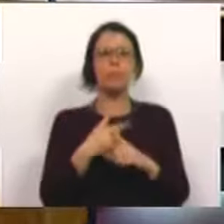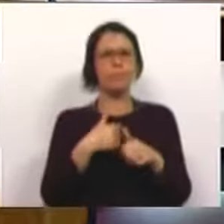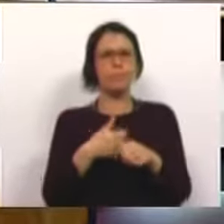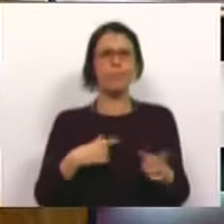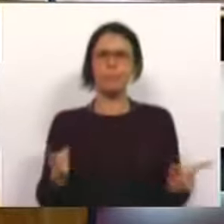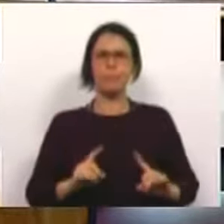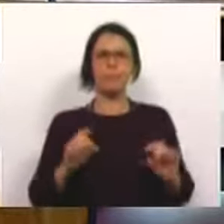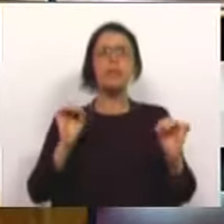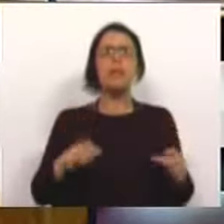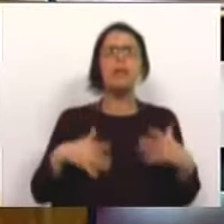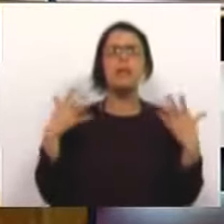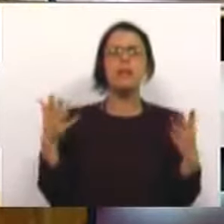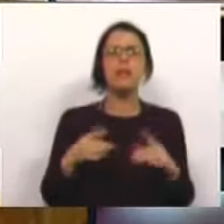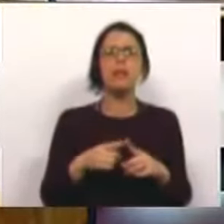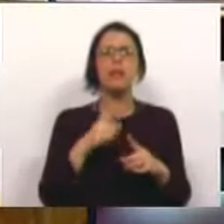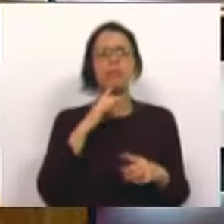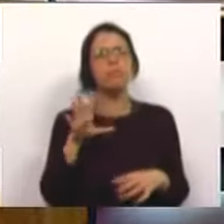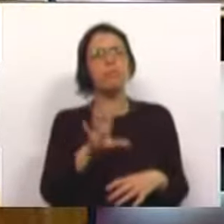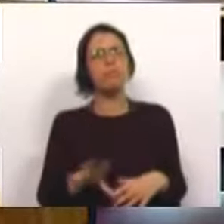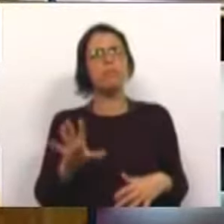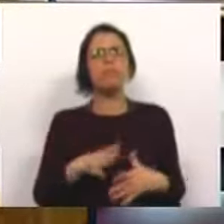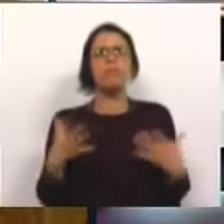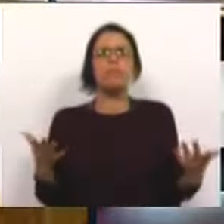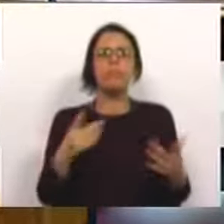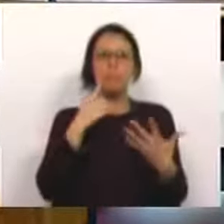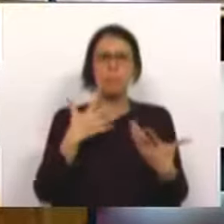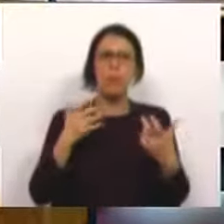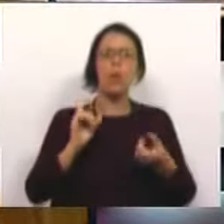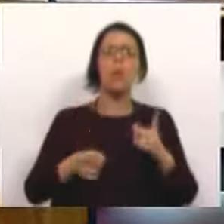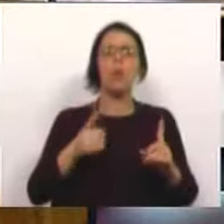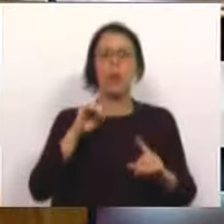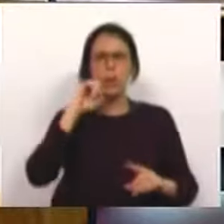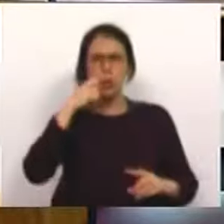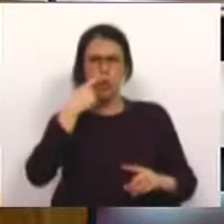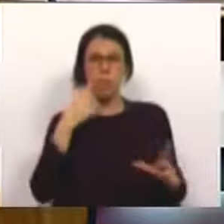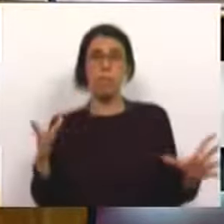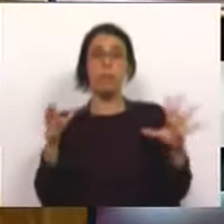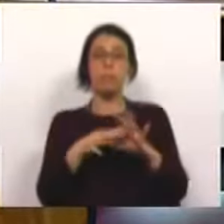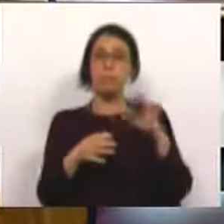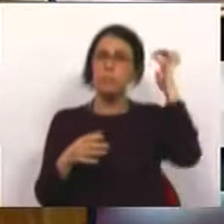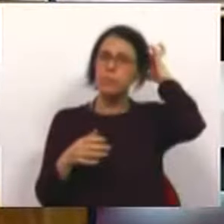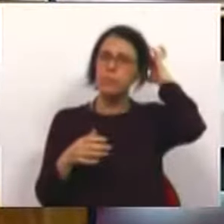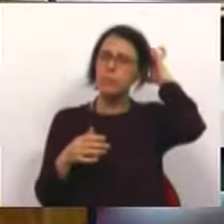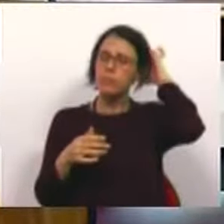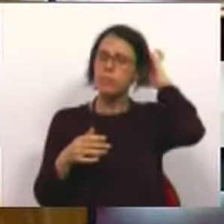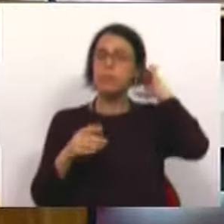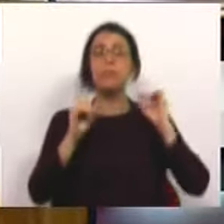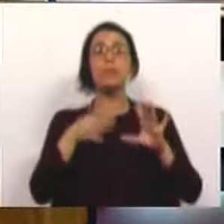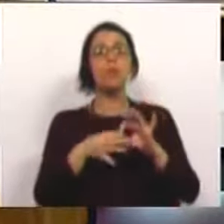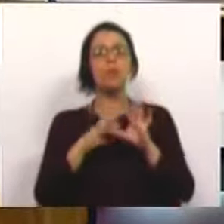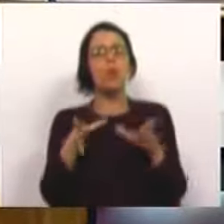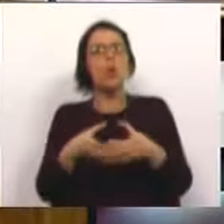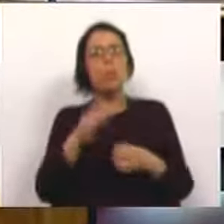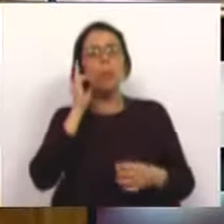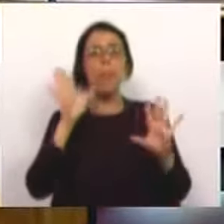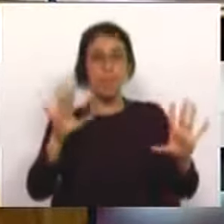acompanhamos iniciativas que, de alguma forma, têm subjacente uma desconfiança relativamente àquilo que são as corporações de bombeiros.